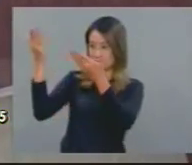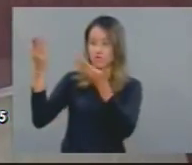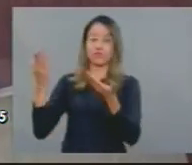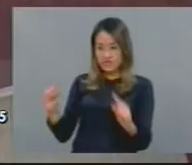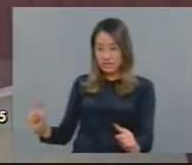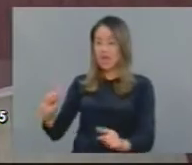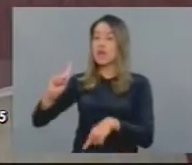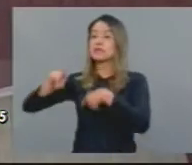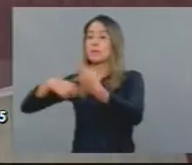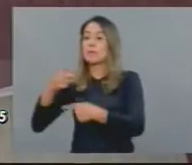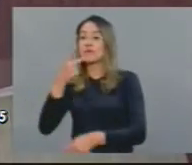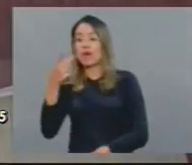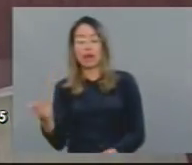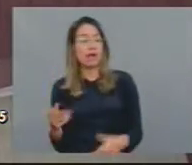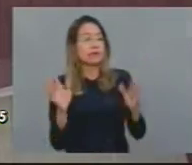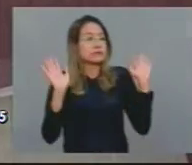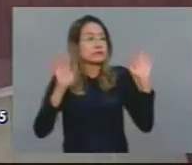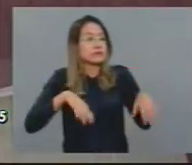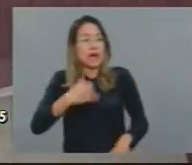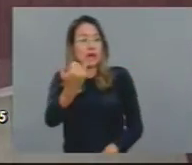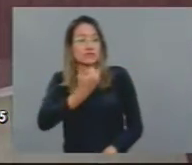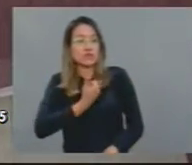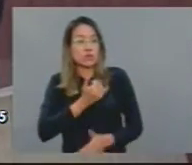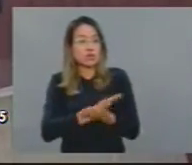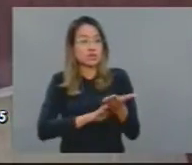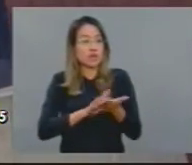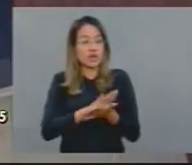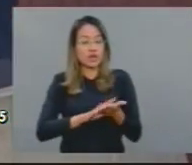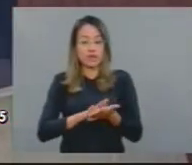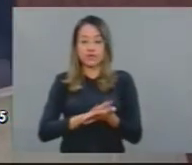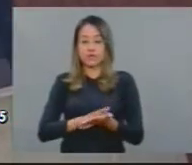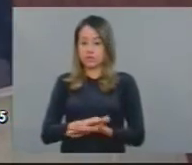é necessário punir aqueles que fizeram mal feito,